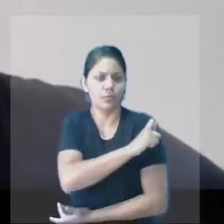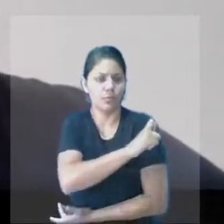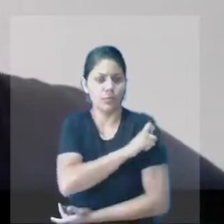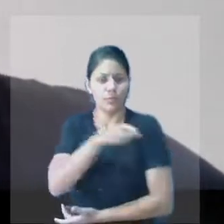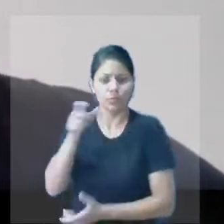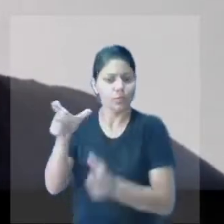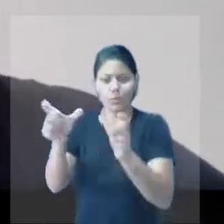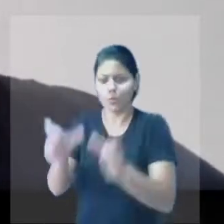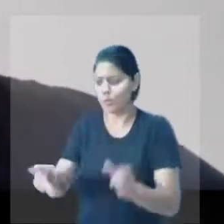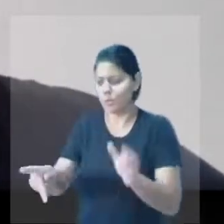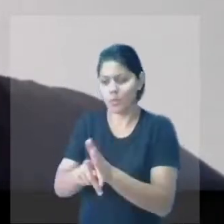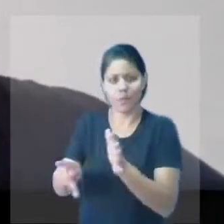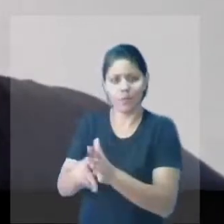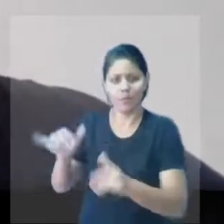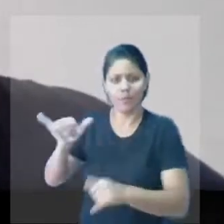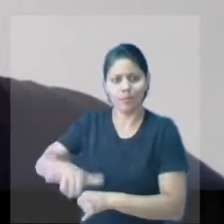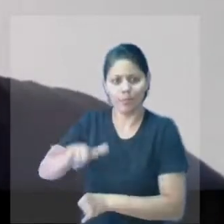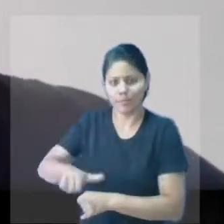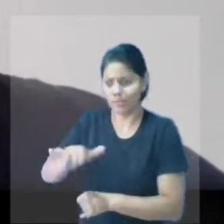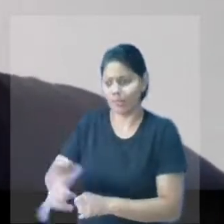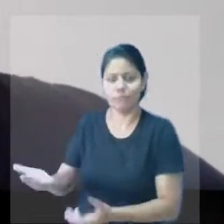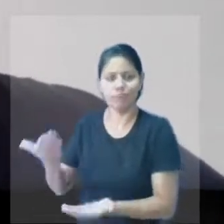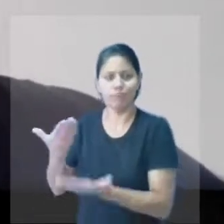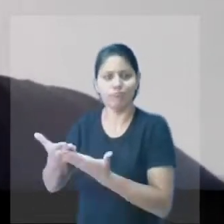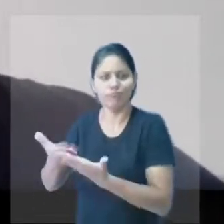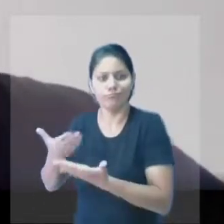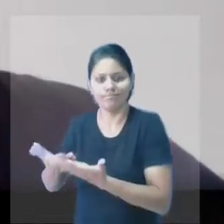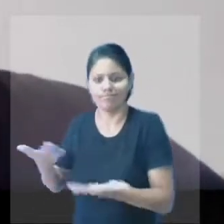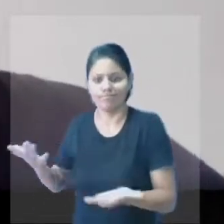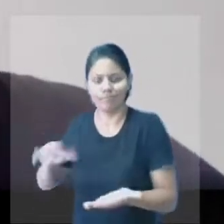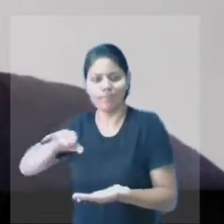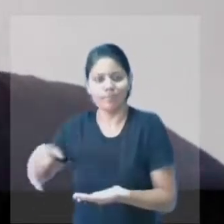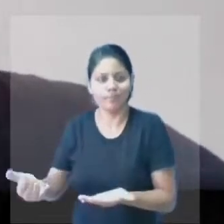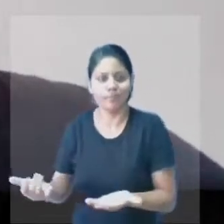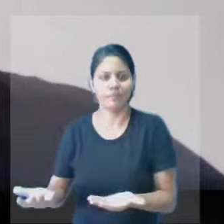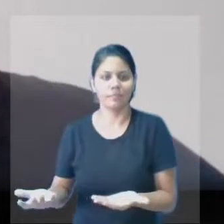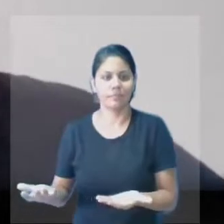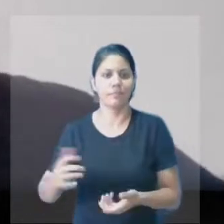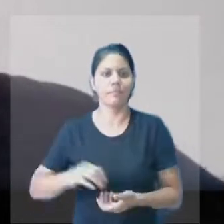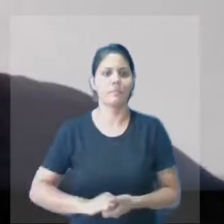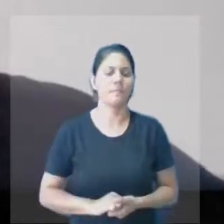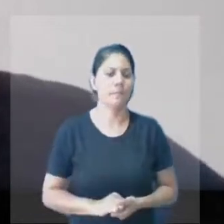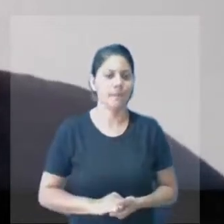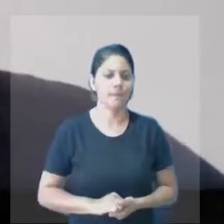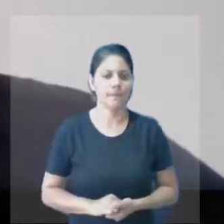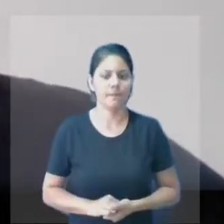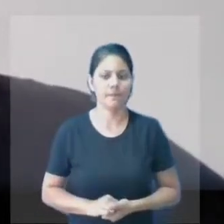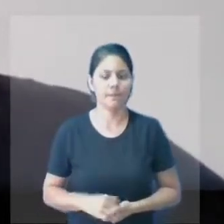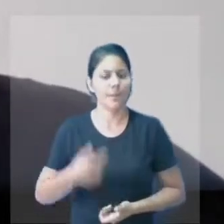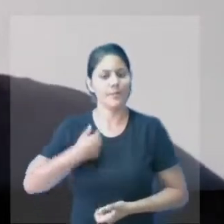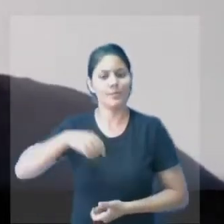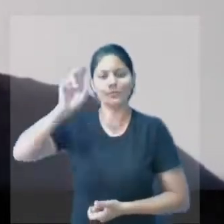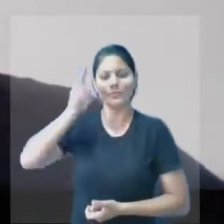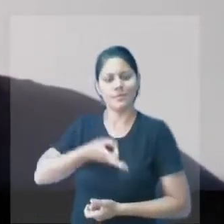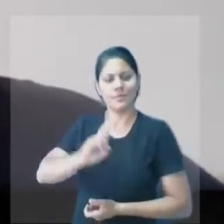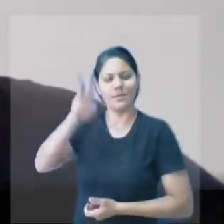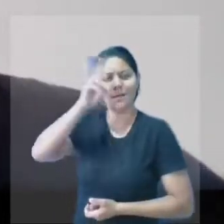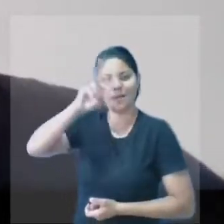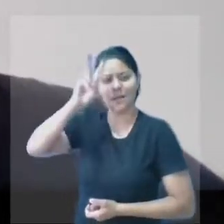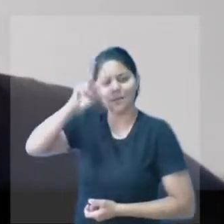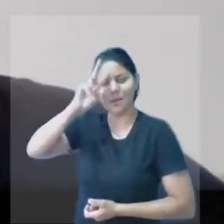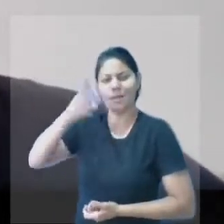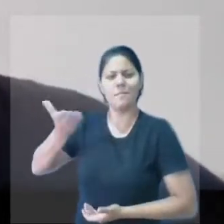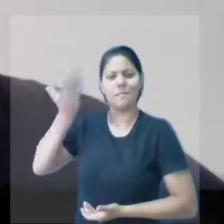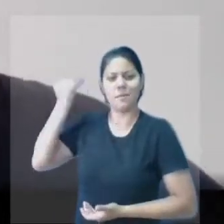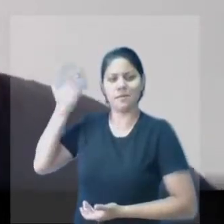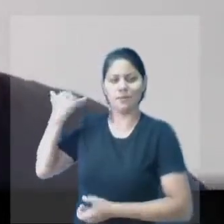aquele espaço ali para permanecer no campus. Né? Então, aí eu sempre lembrei, quando fui diretor de campus lá em Umuarama,